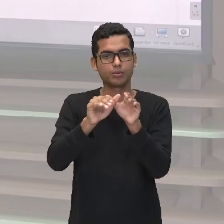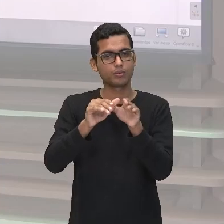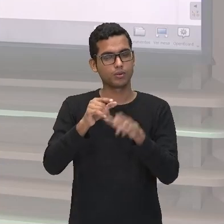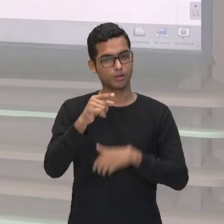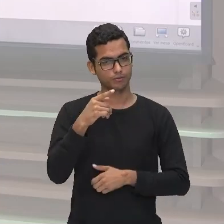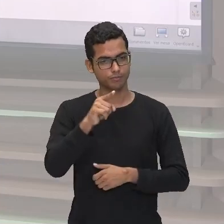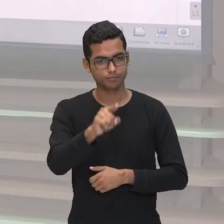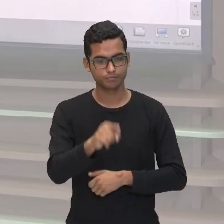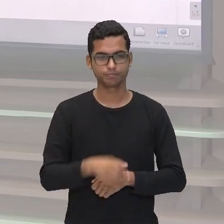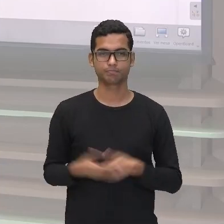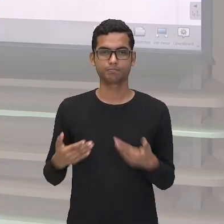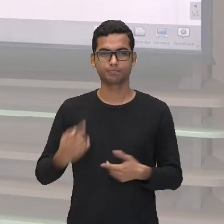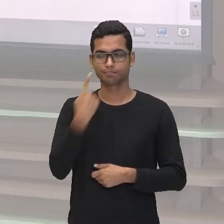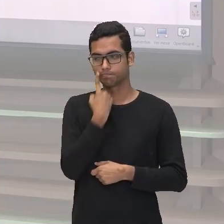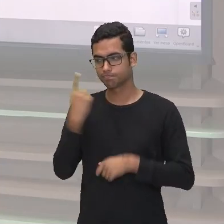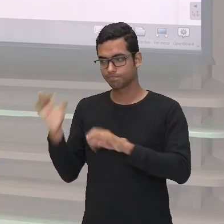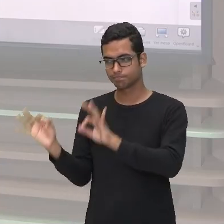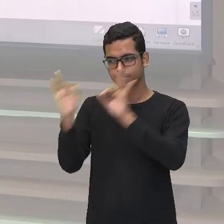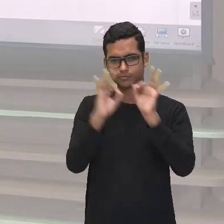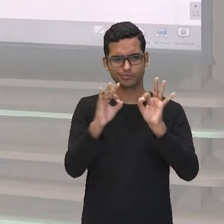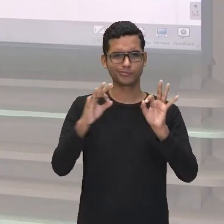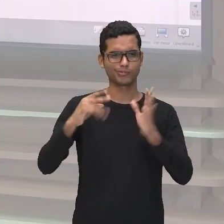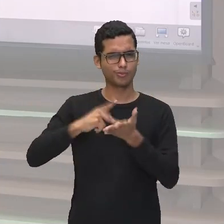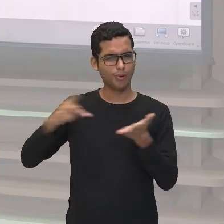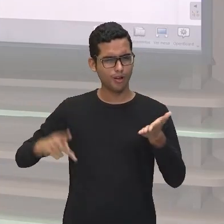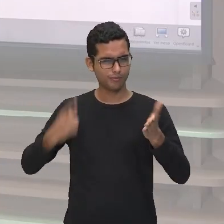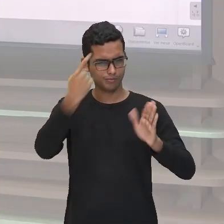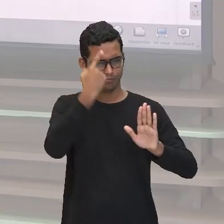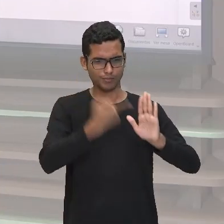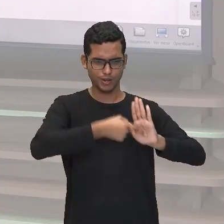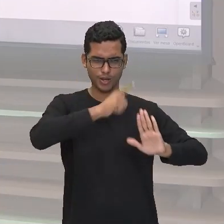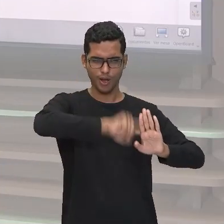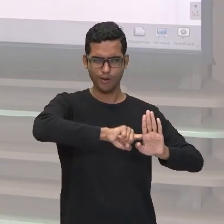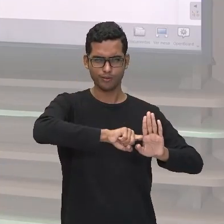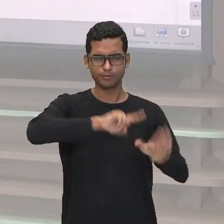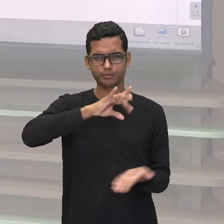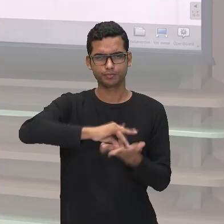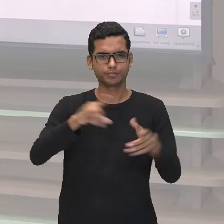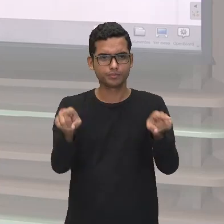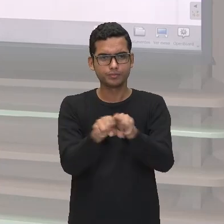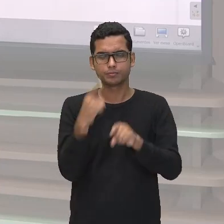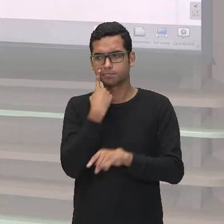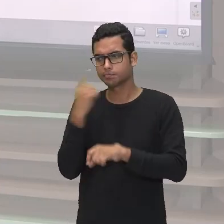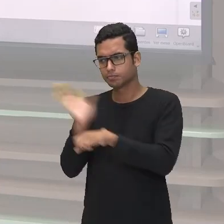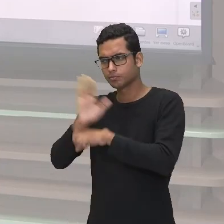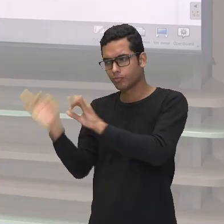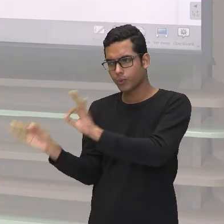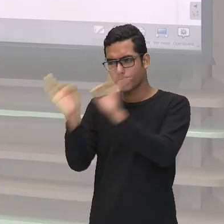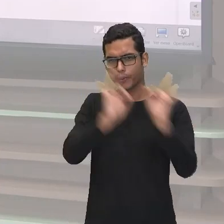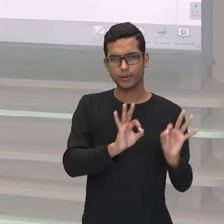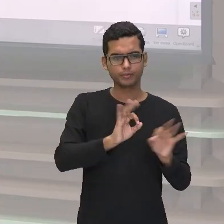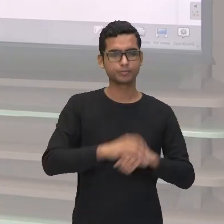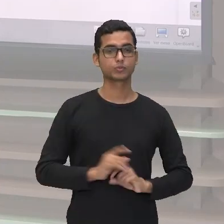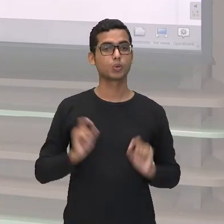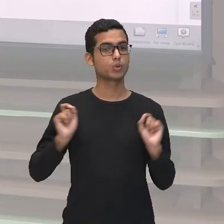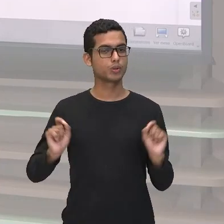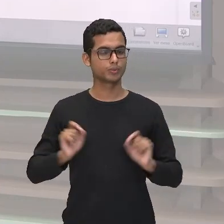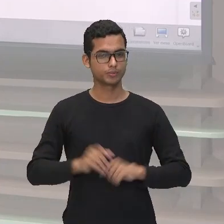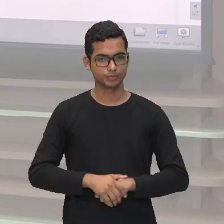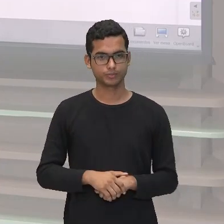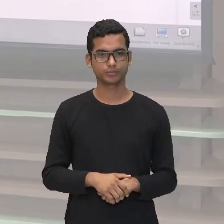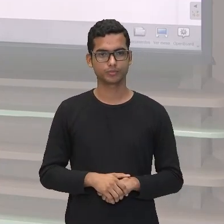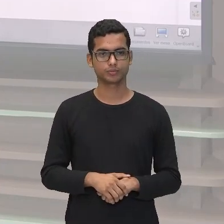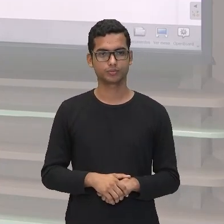Então você observou aqui na leitura desse poema no vídeo, né, que ele é